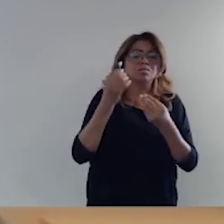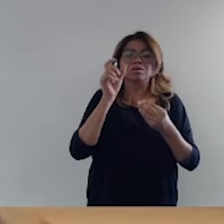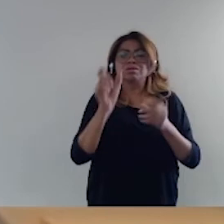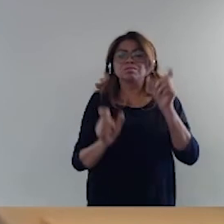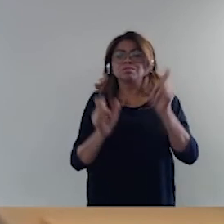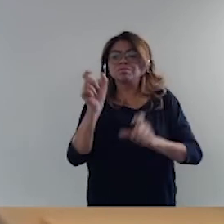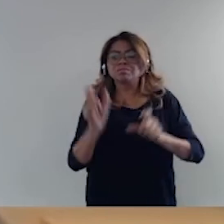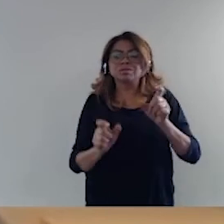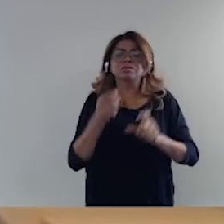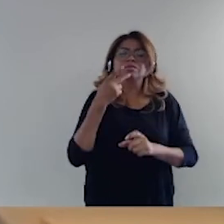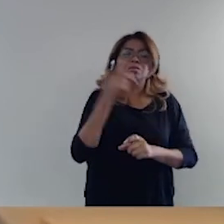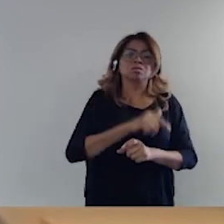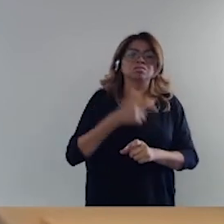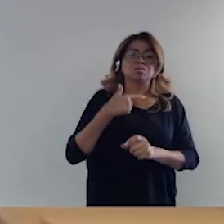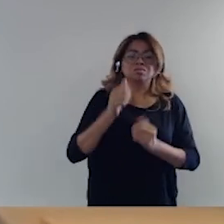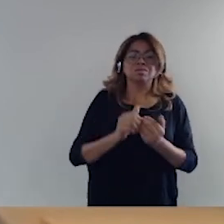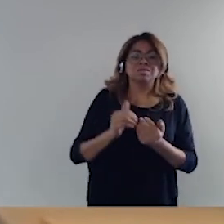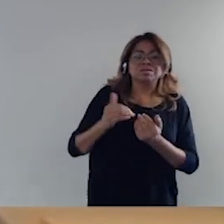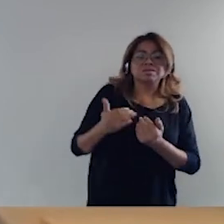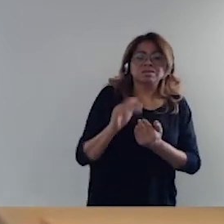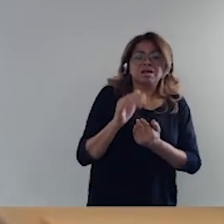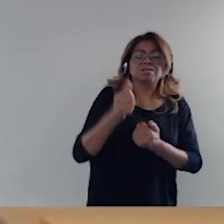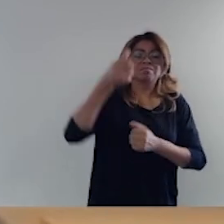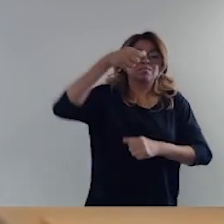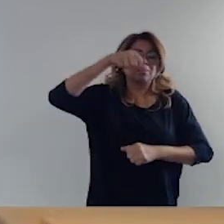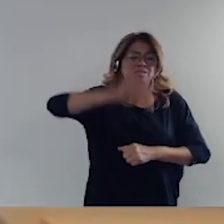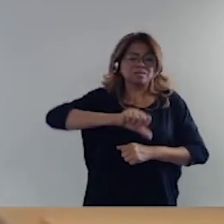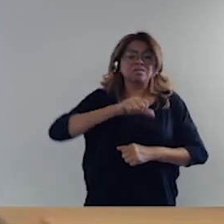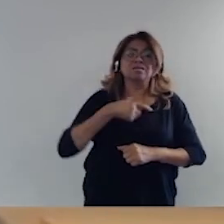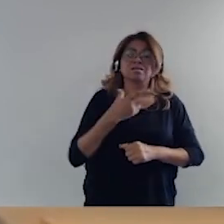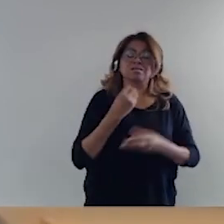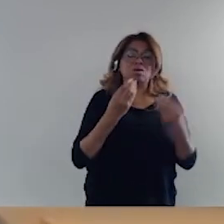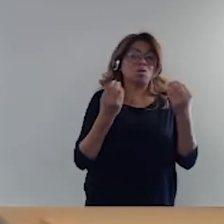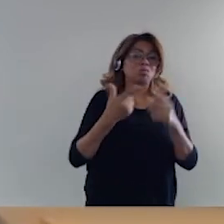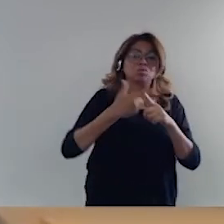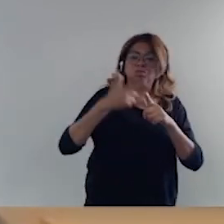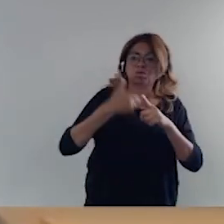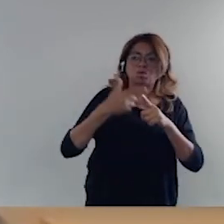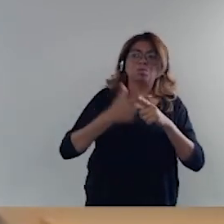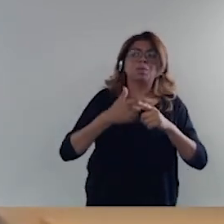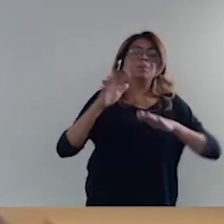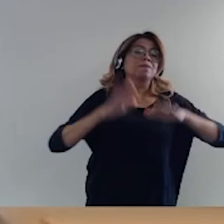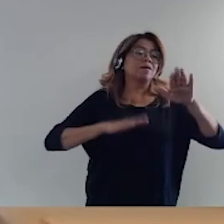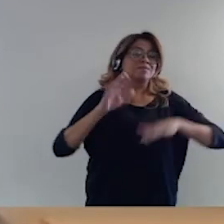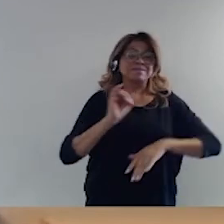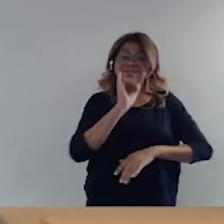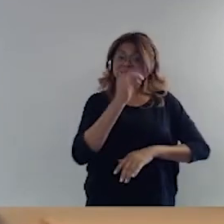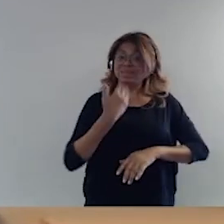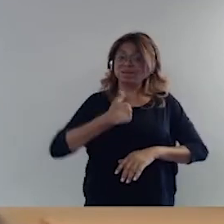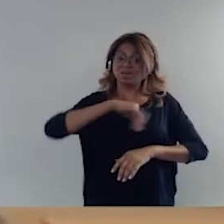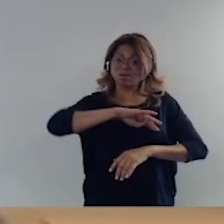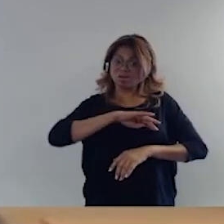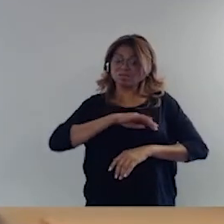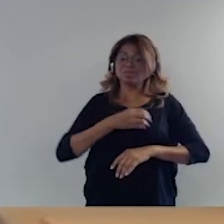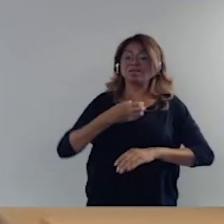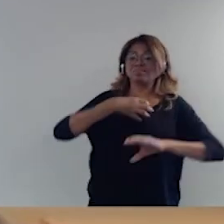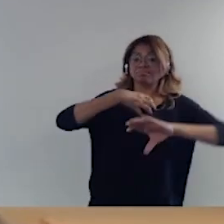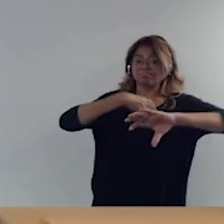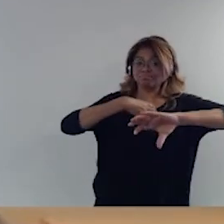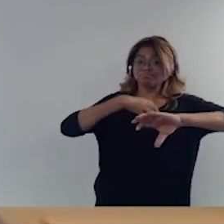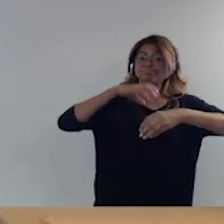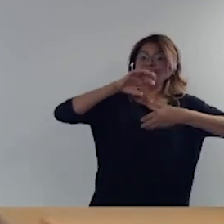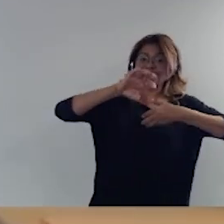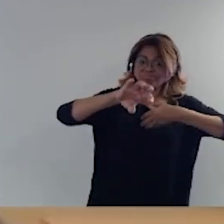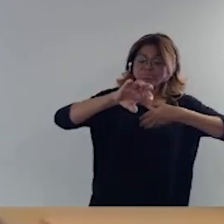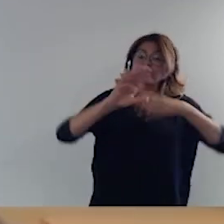penso que as pessoas que não foram direta e gravemente afetadas devem ser solidárias com os que foram,